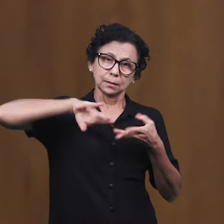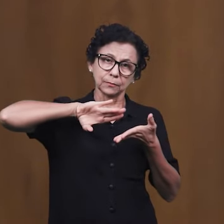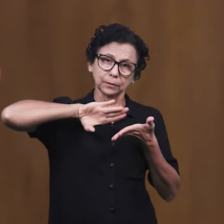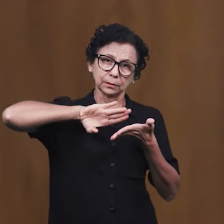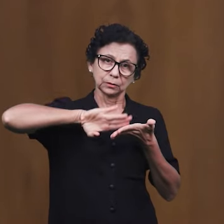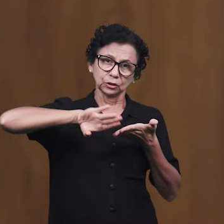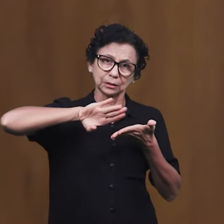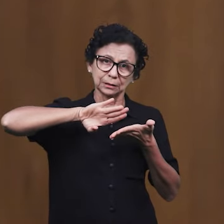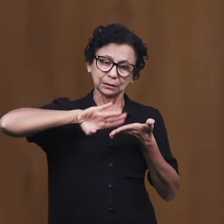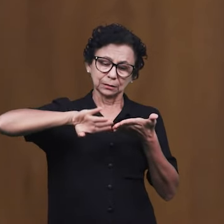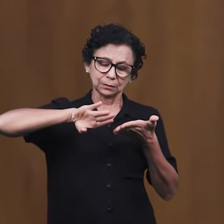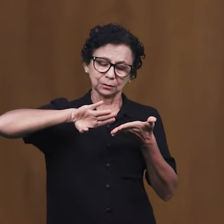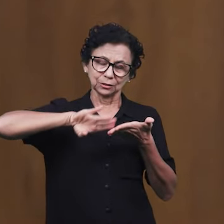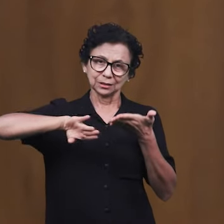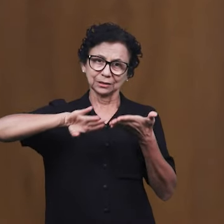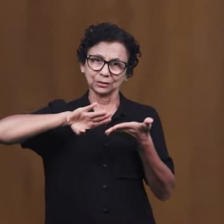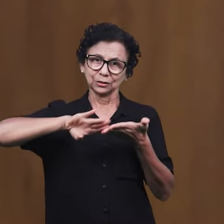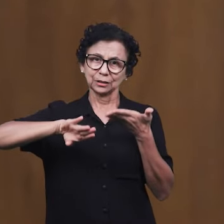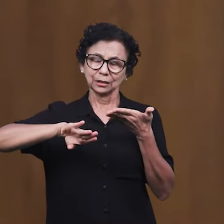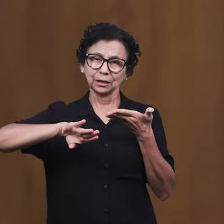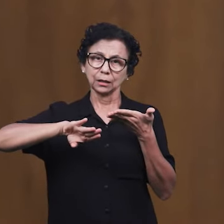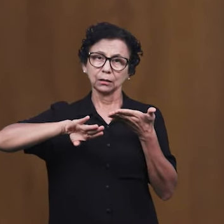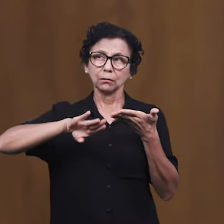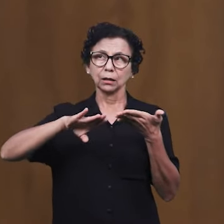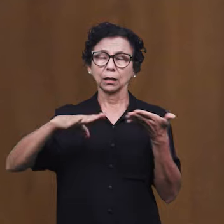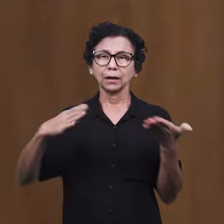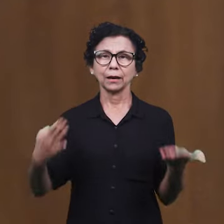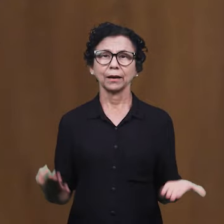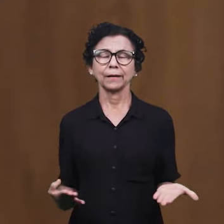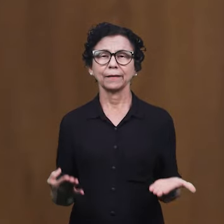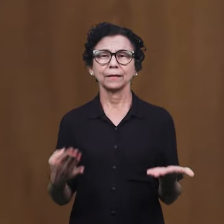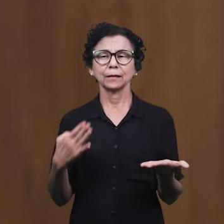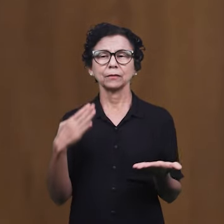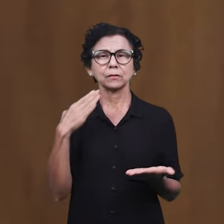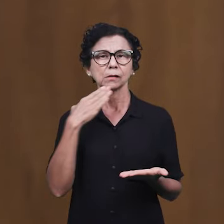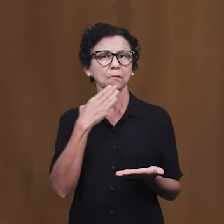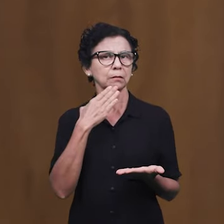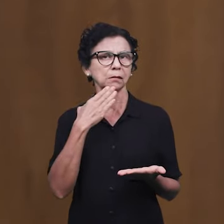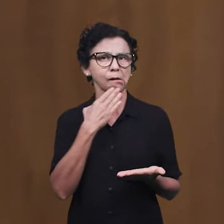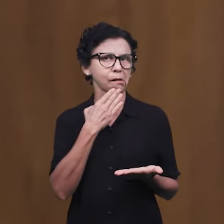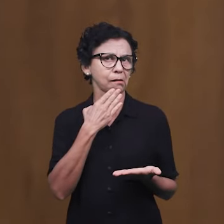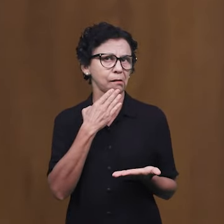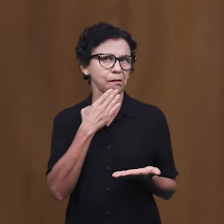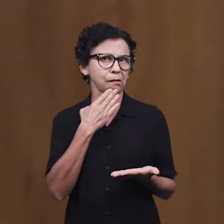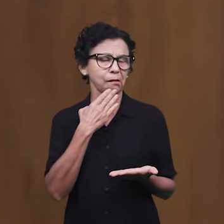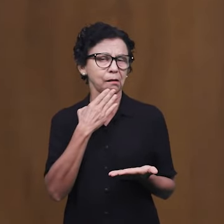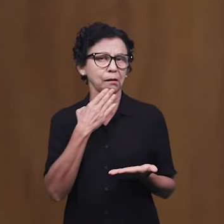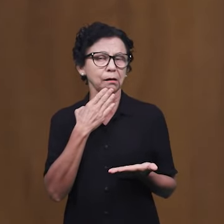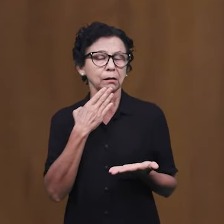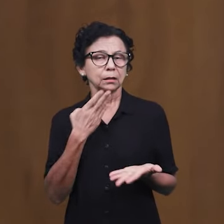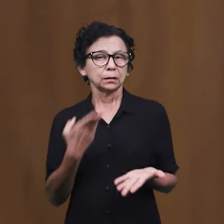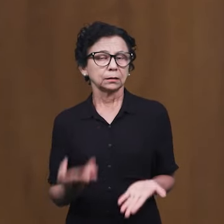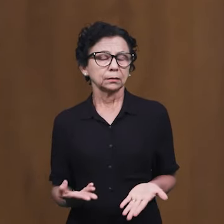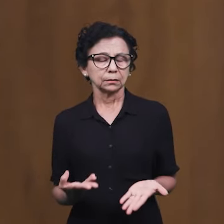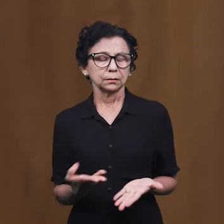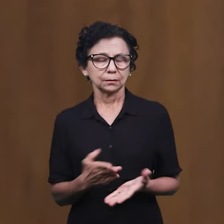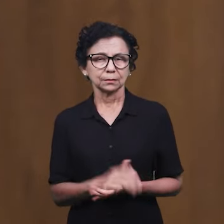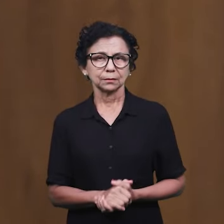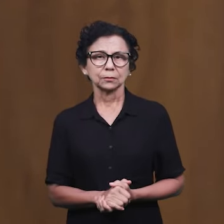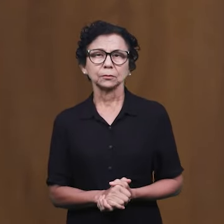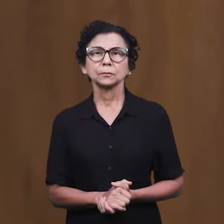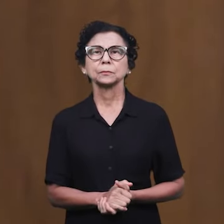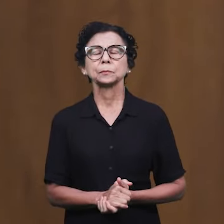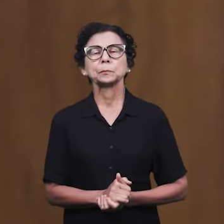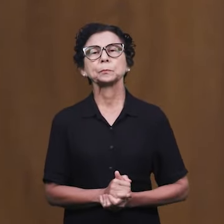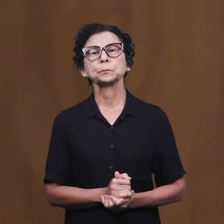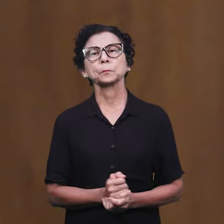aquilo não, simplesmente não funciona. Então, inviabiliza o que a gente vai falar,